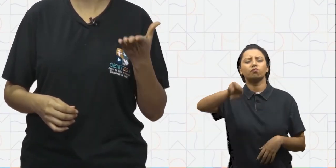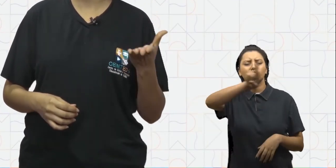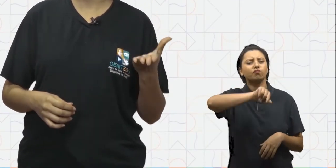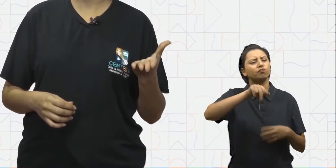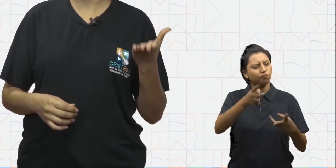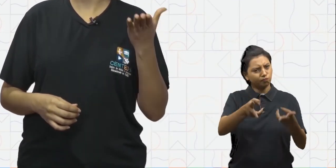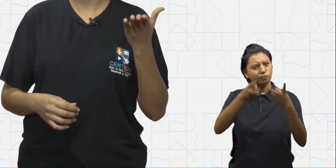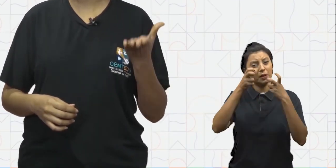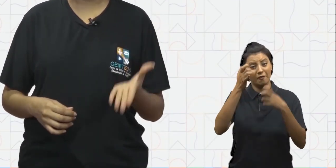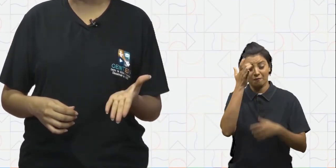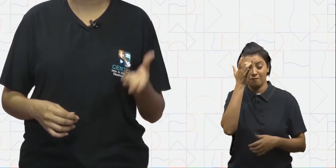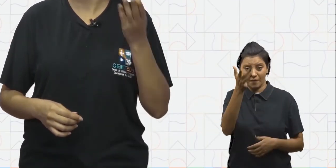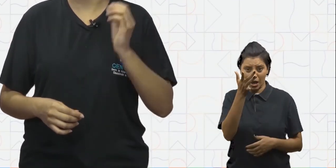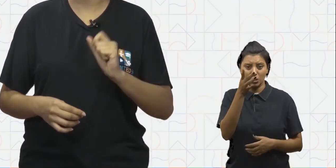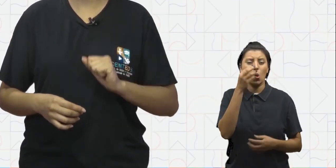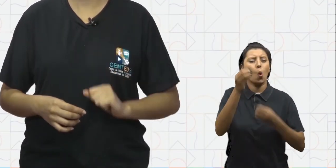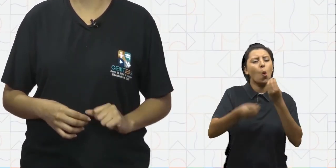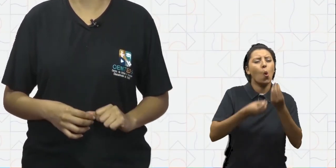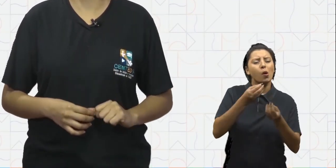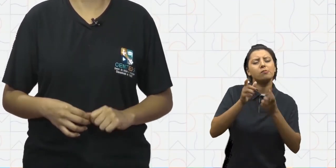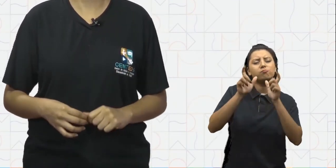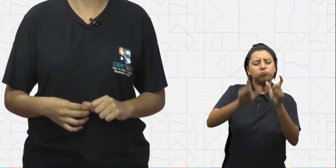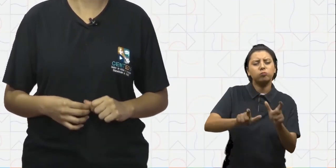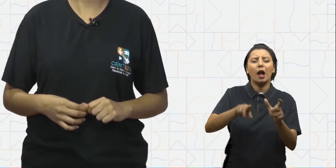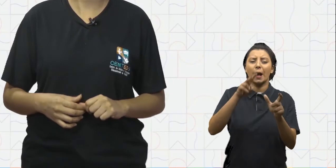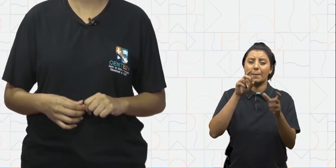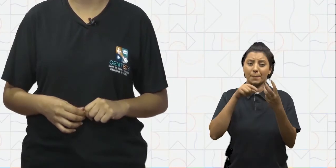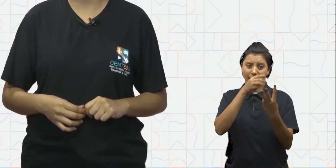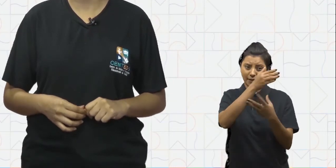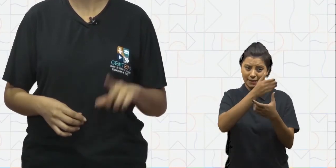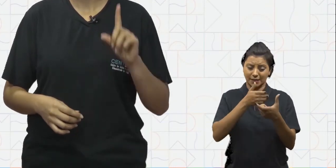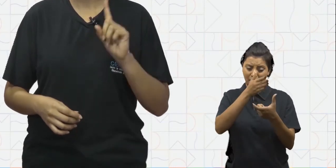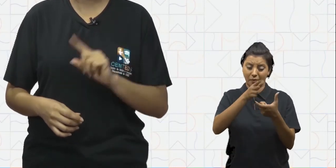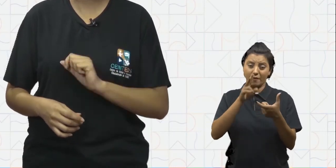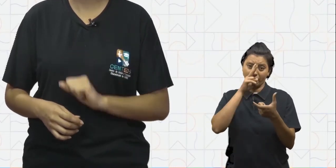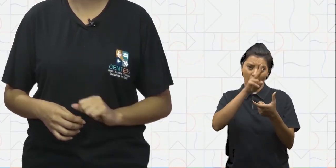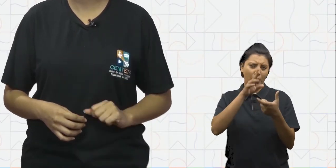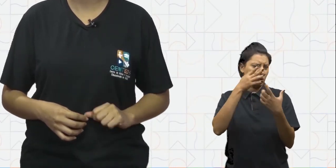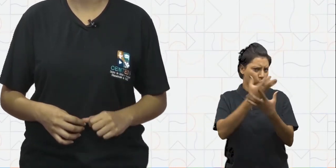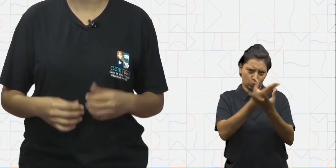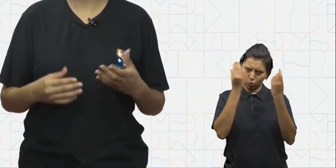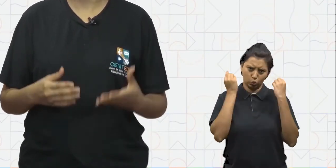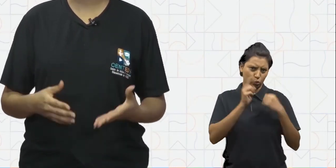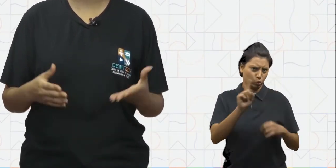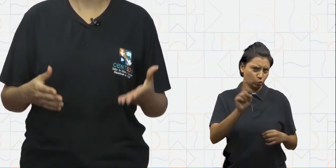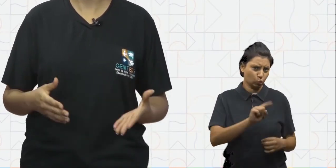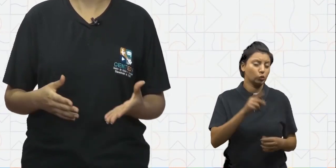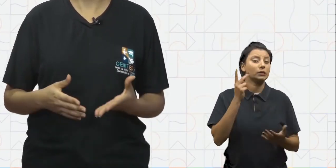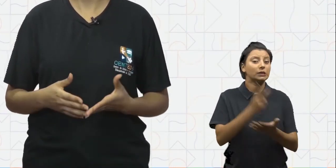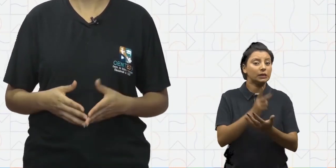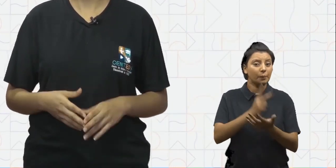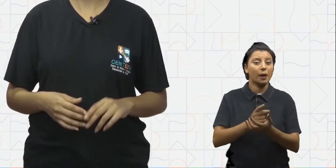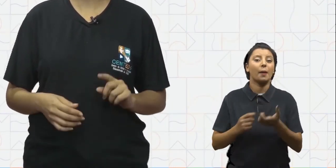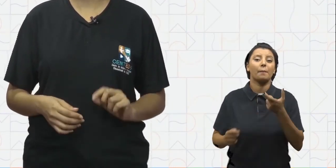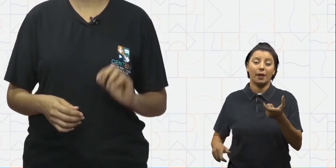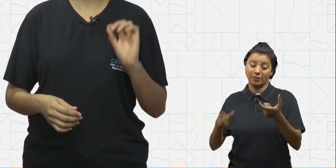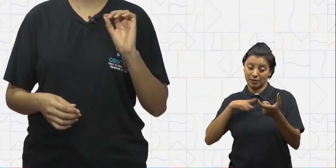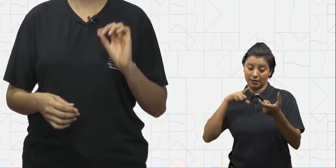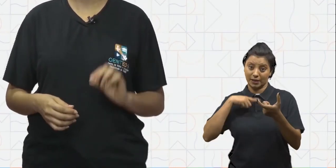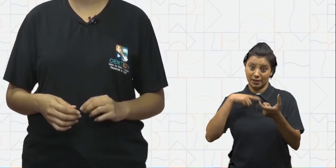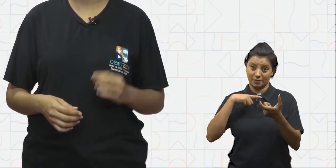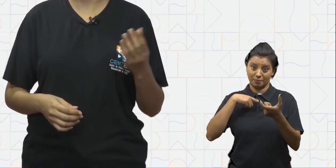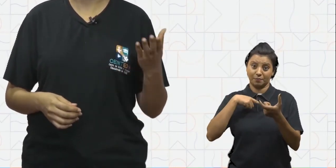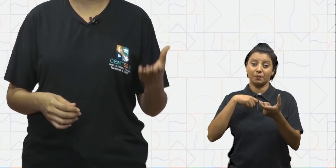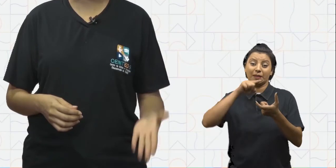para você visualizar melhor onde a sílaba tônica está localizada. Não esqueça que toda vez que a palavra possuir